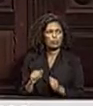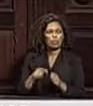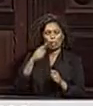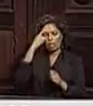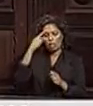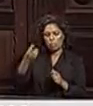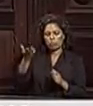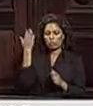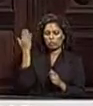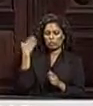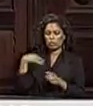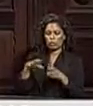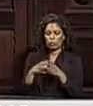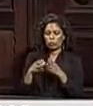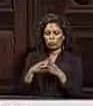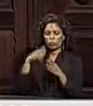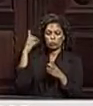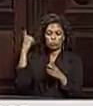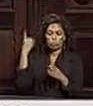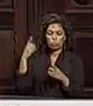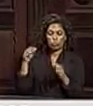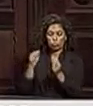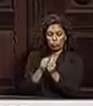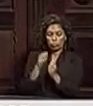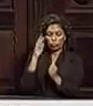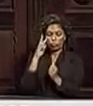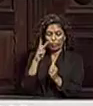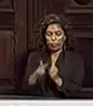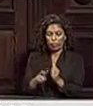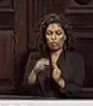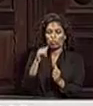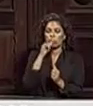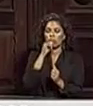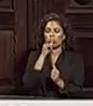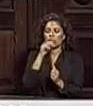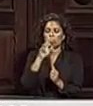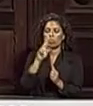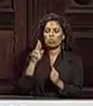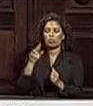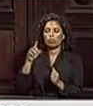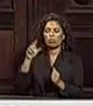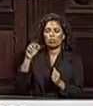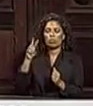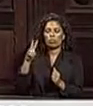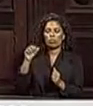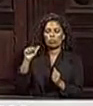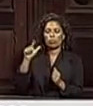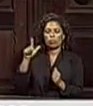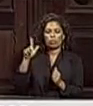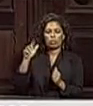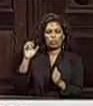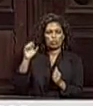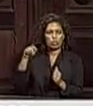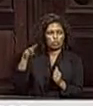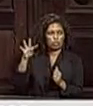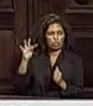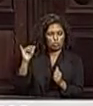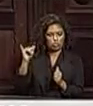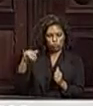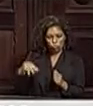Edmilson Valentim, que sempre militou e atuou nessa discussão de modo muito qualificado. O Repetro